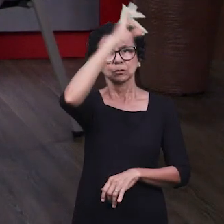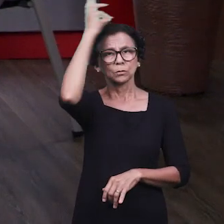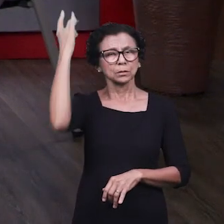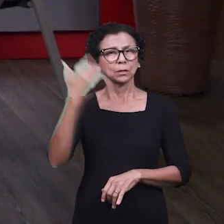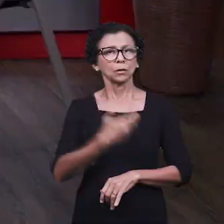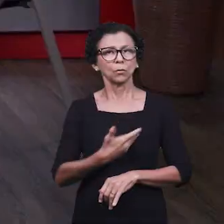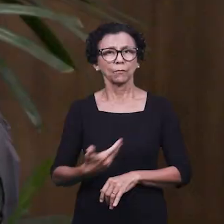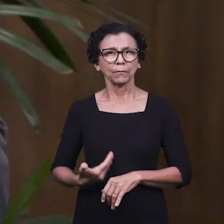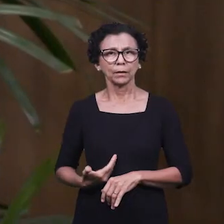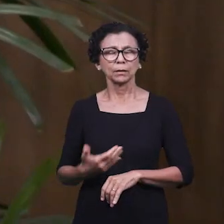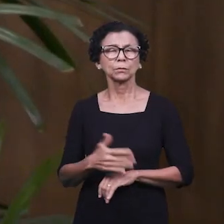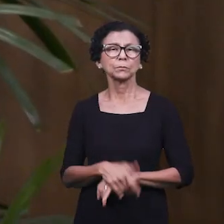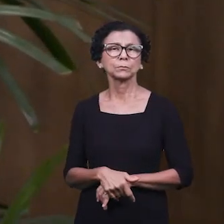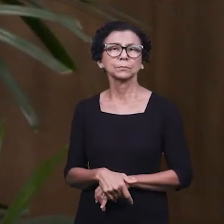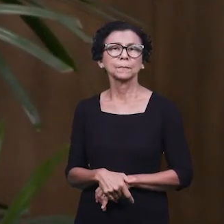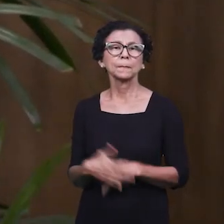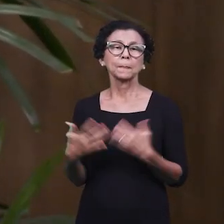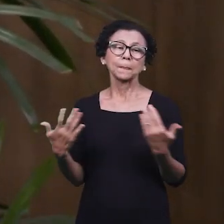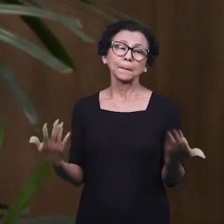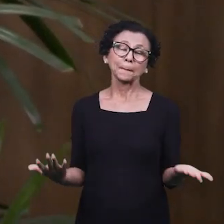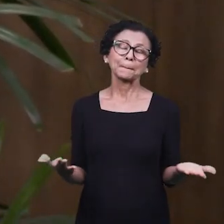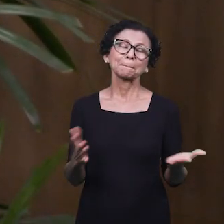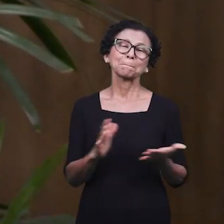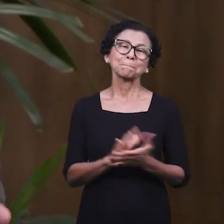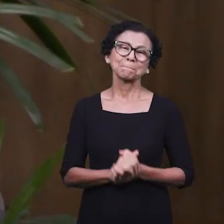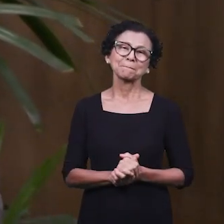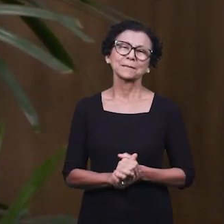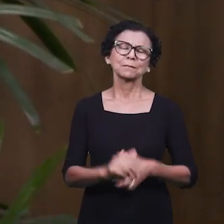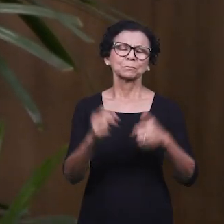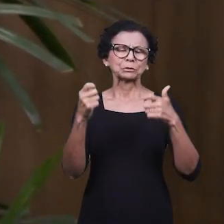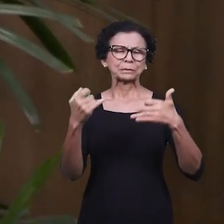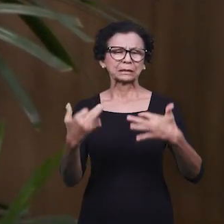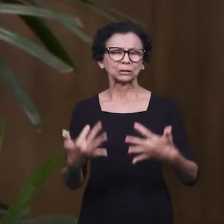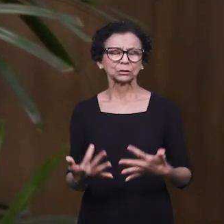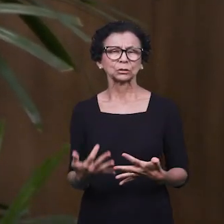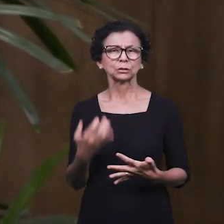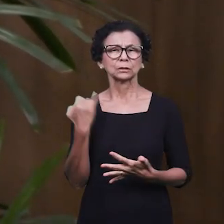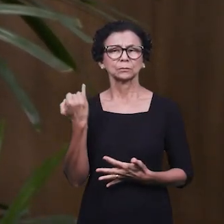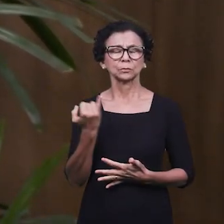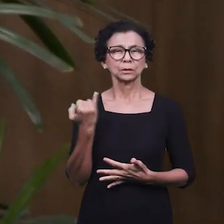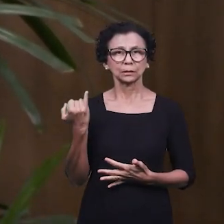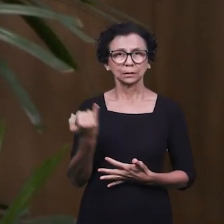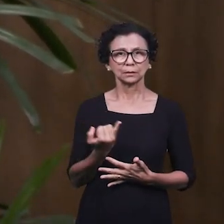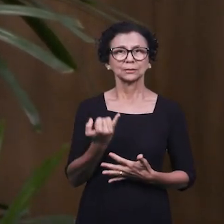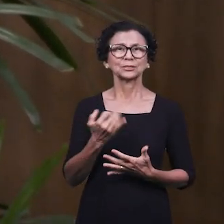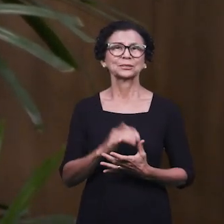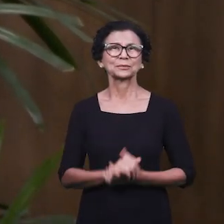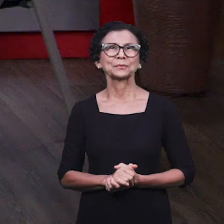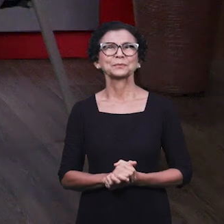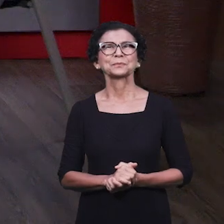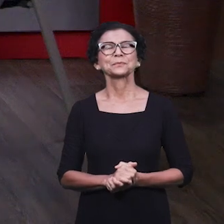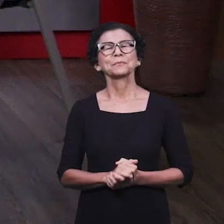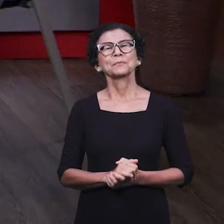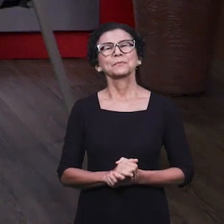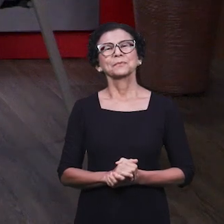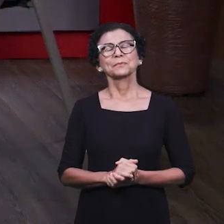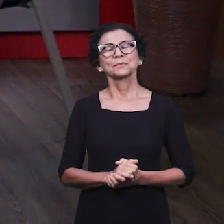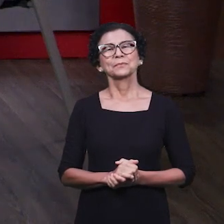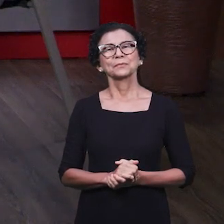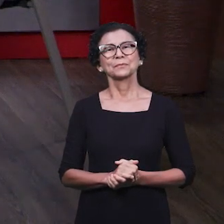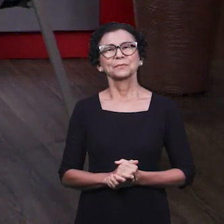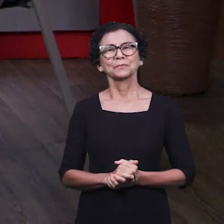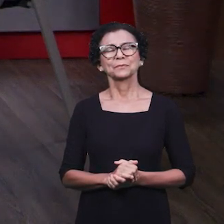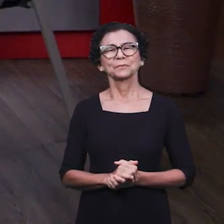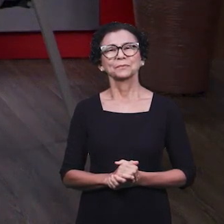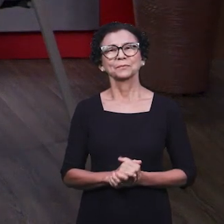Então, portanto, por certo, trará aqui muitos esclarecimentos e boas explicações aqui a respeito desse tema no